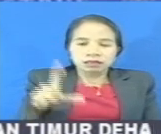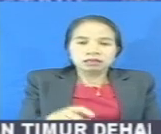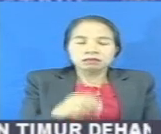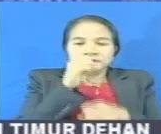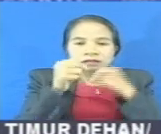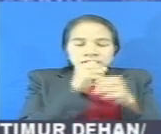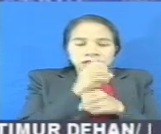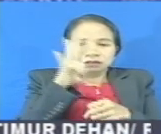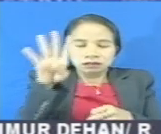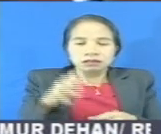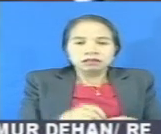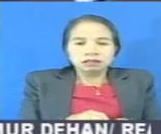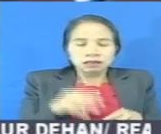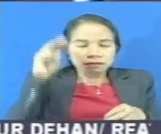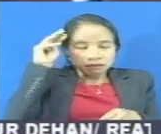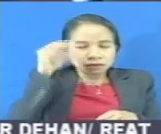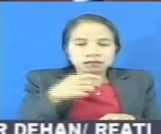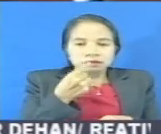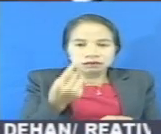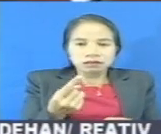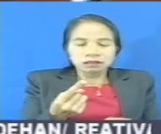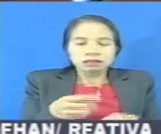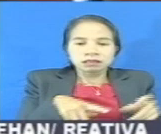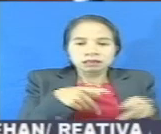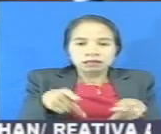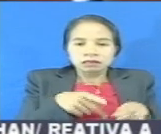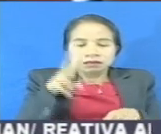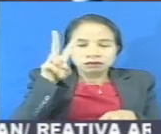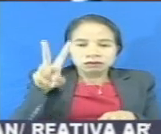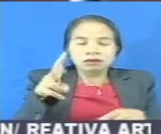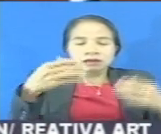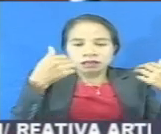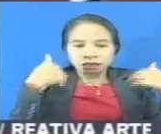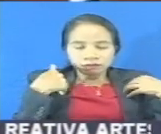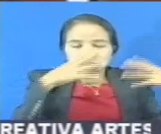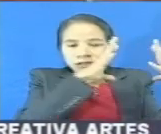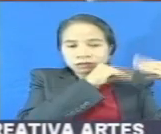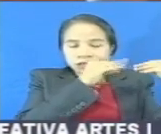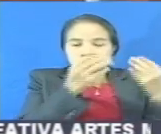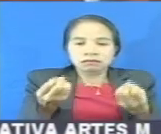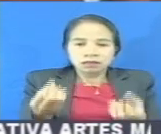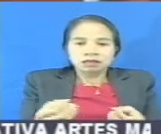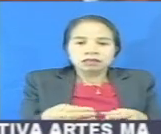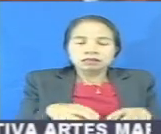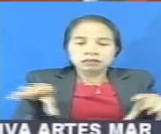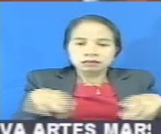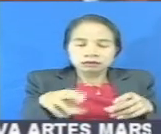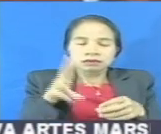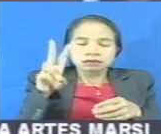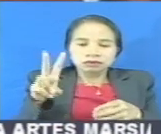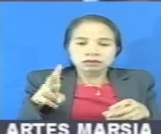Ministro, Presidência, Conselho de Ministros, atetem. Pessoal na Ruané e é uma experiência para o setor Ruané no garante